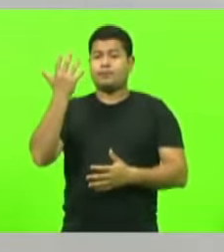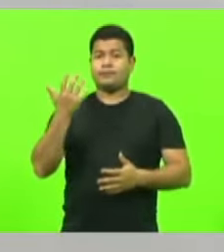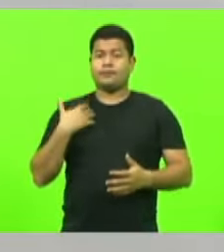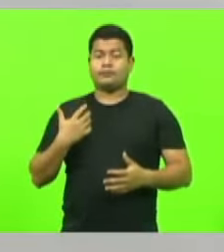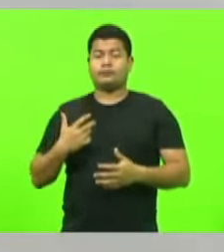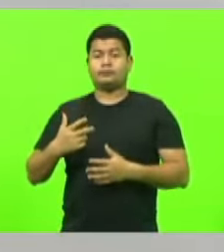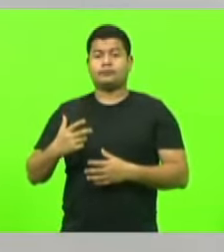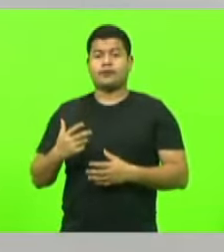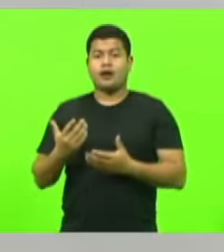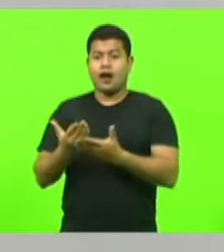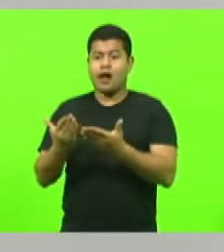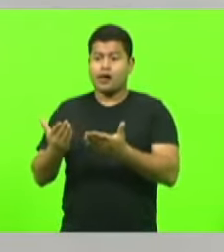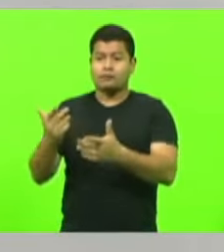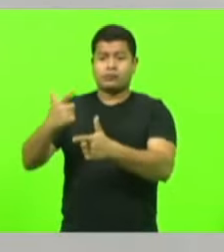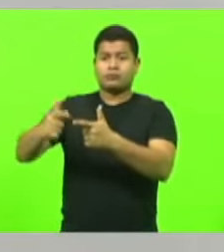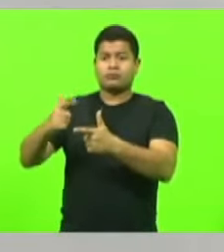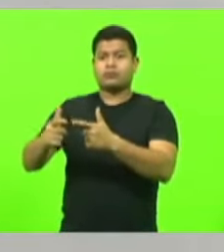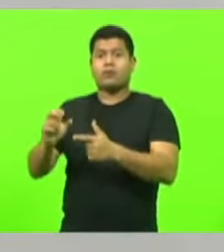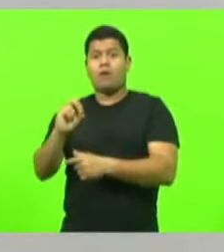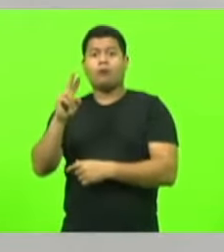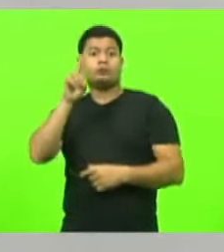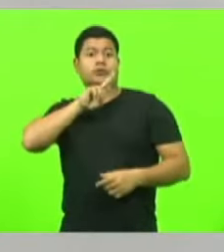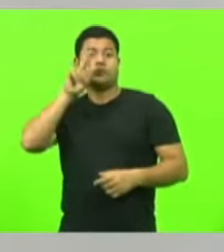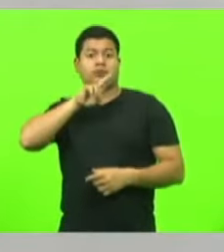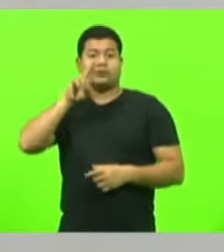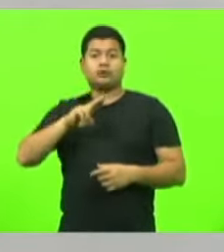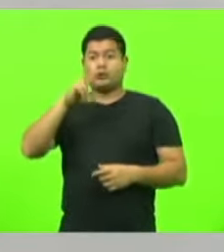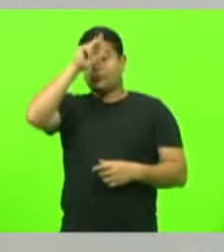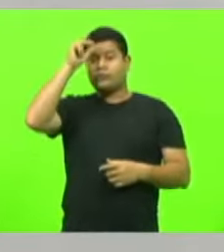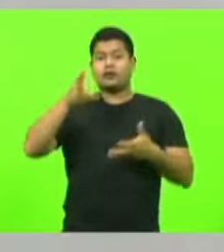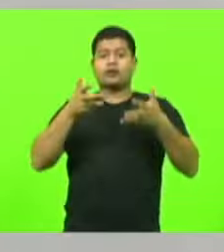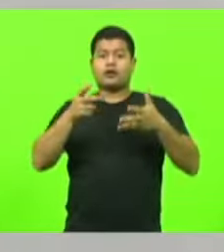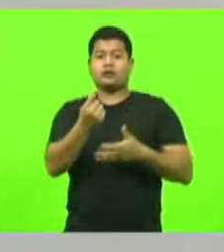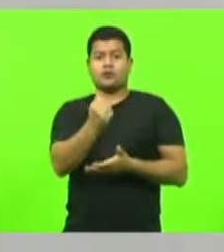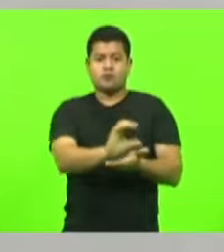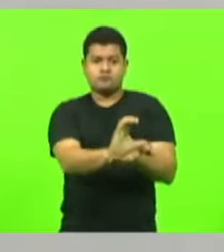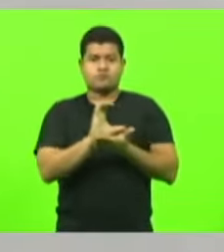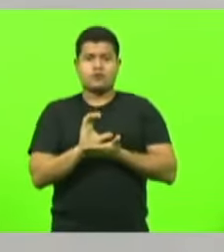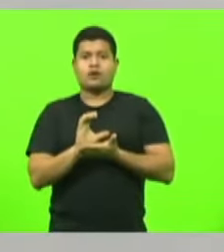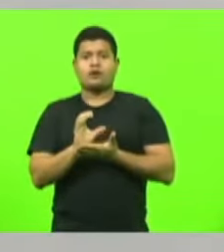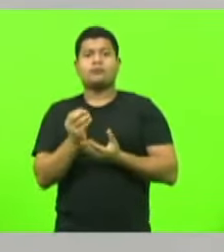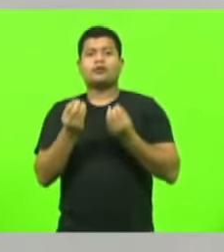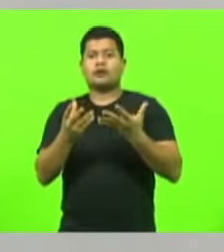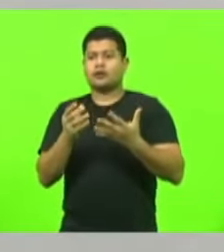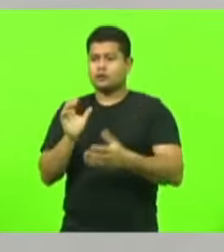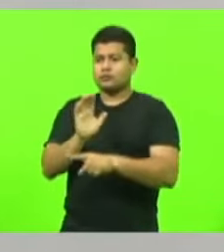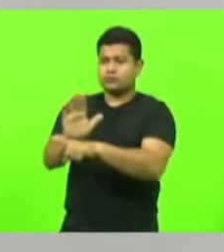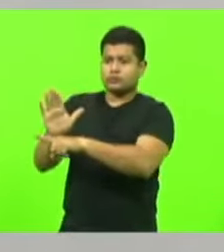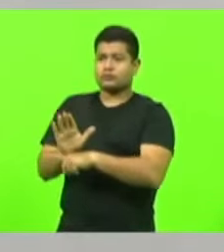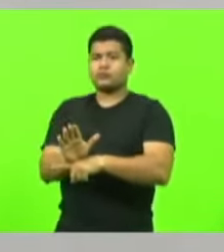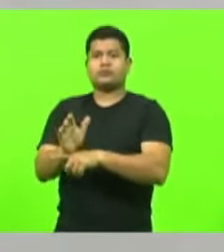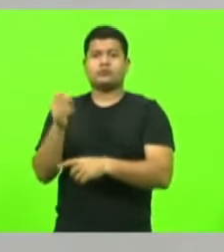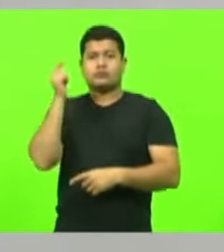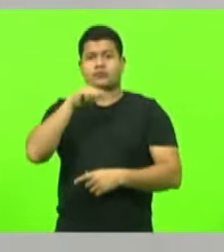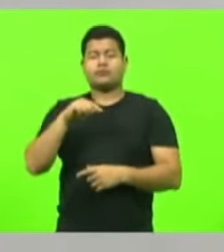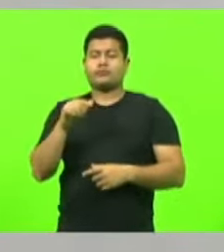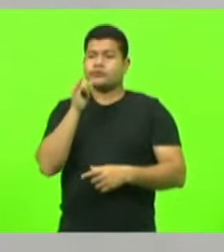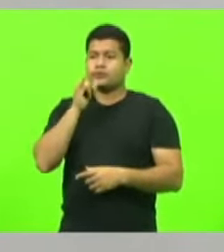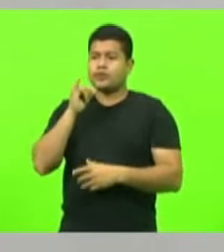ou de emergência, o prefeito quer o repasse de recurso rápido, ágil, para que ele possa cobrir a escola que